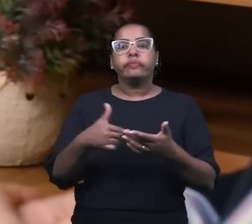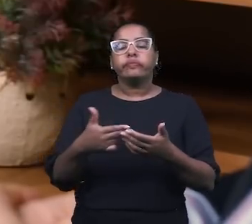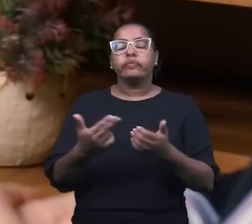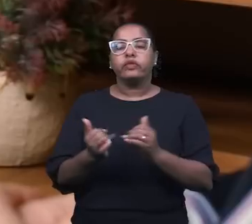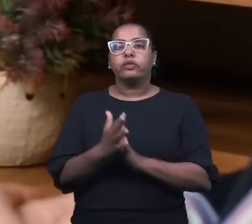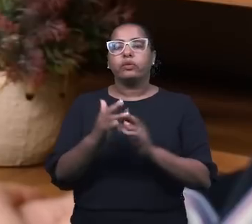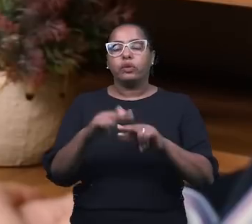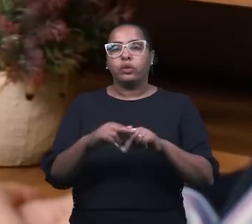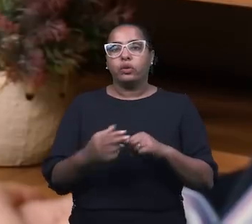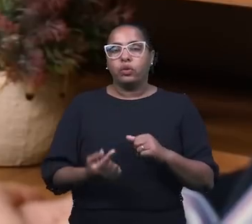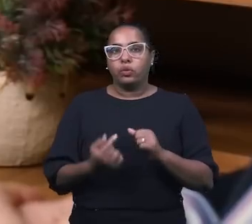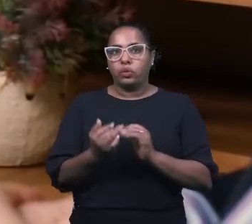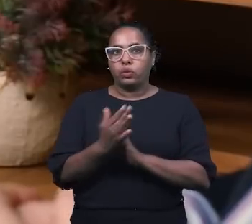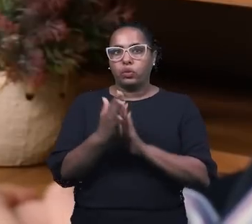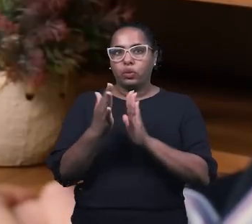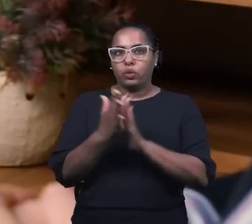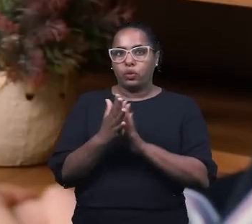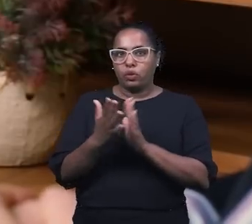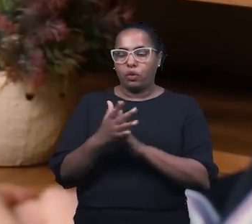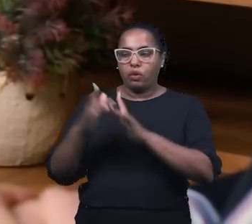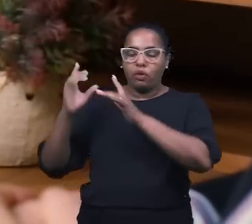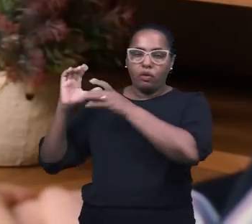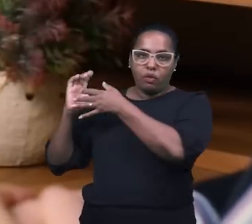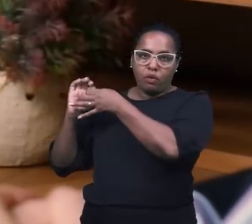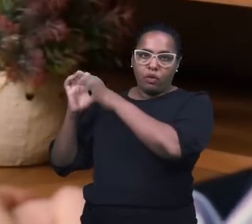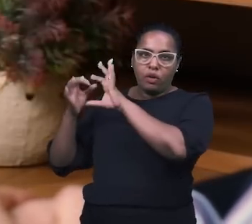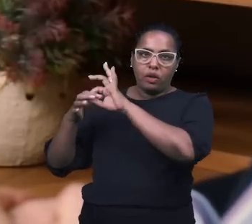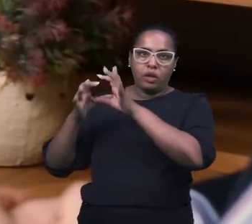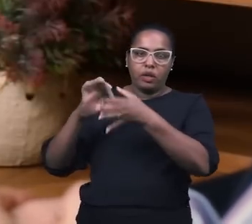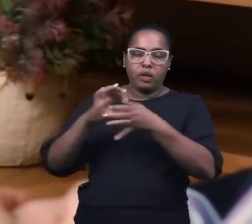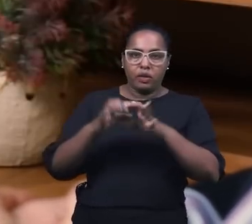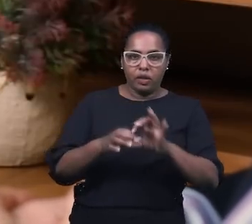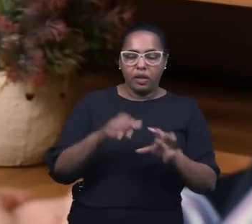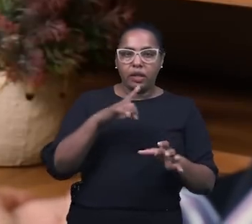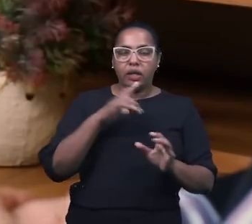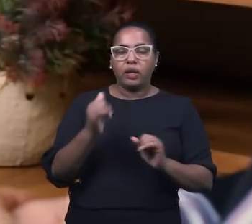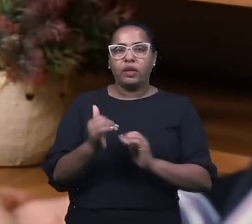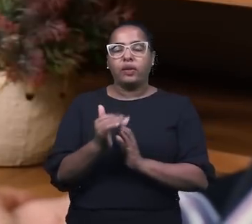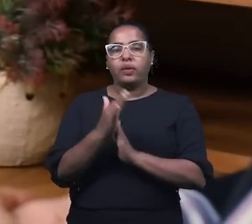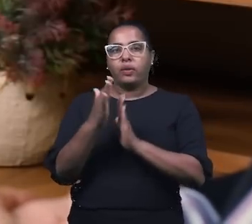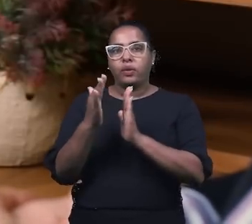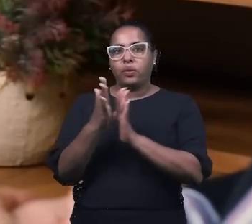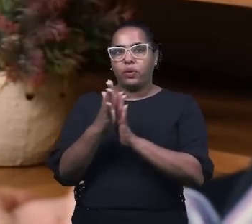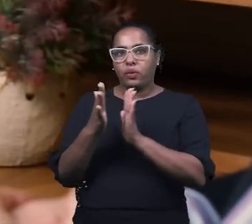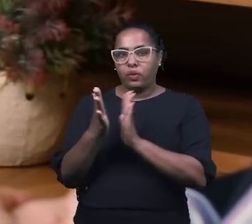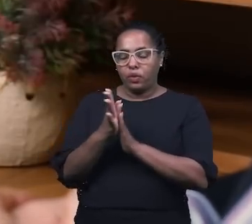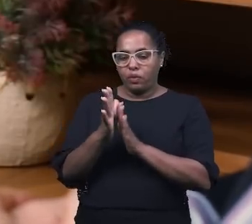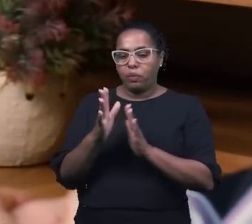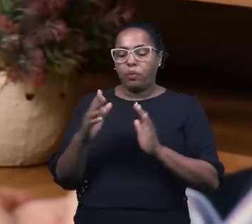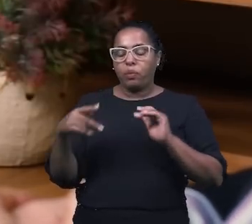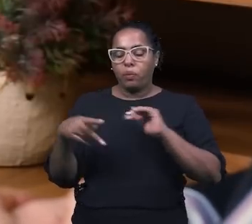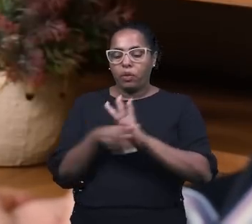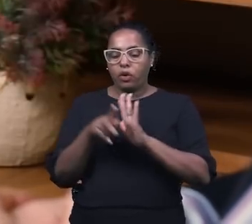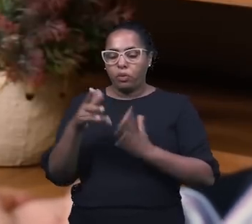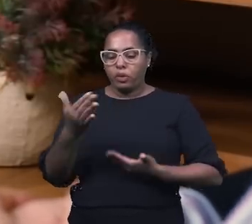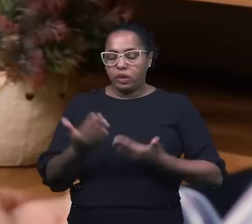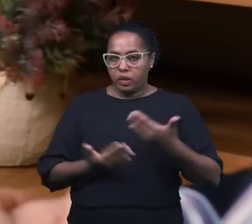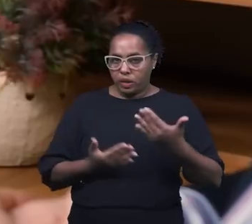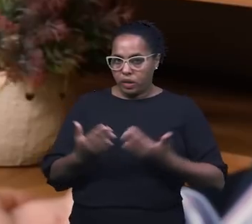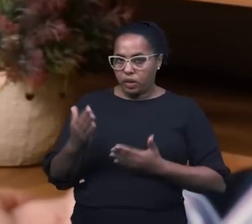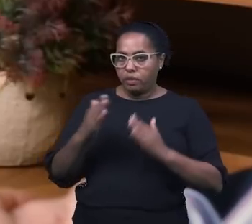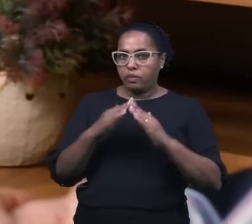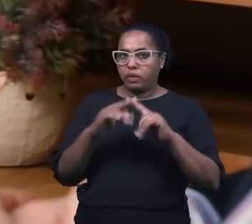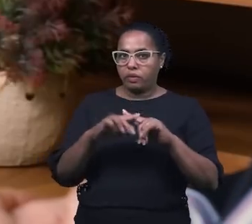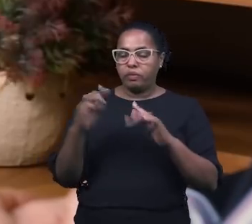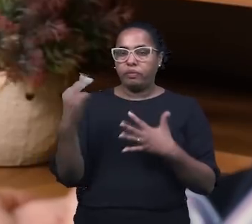dos hinos que são chamados de tradicionais, nós temos louvores que são de membros da Igreja Cristã